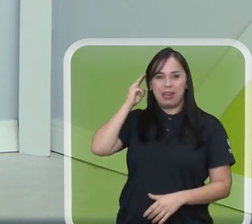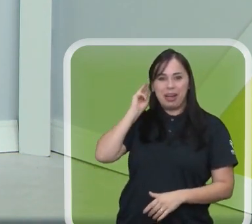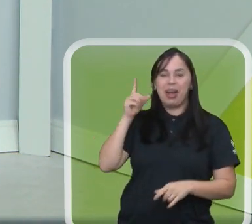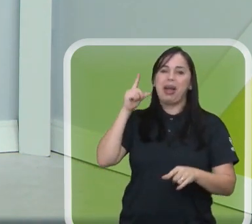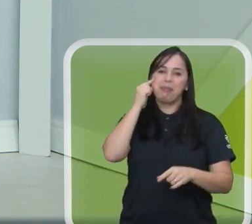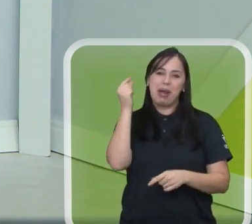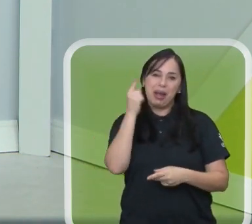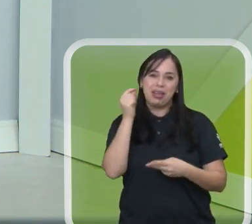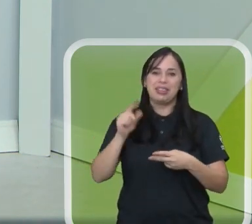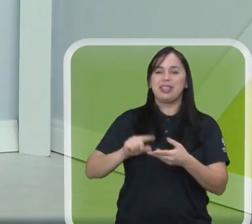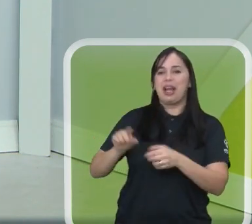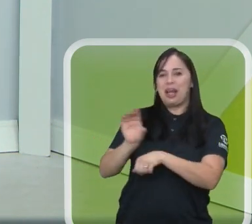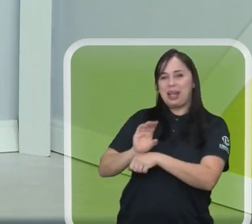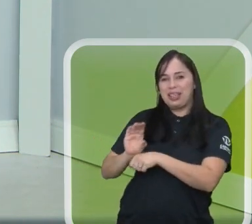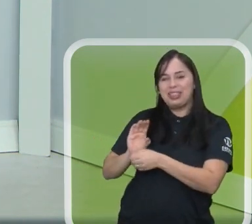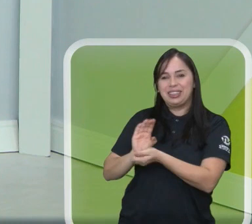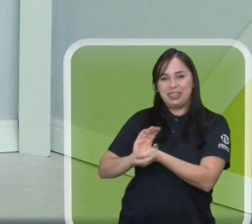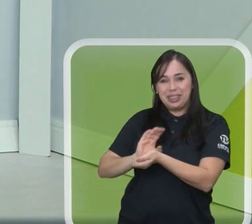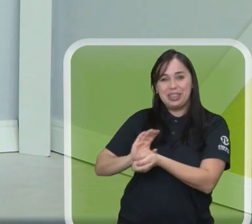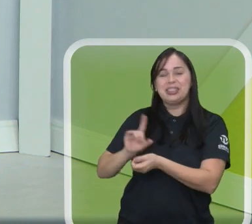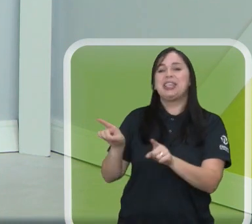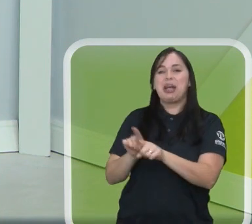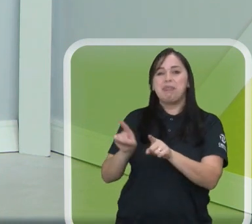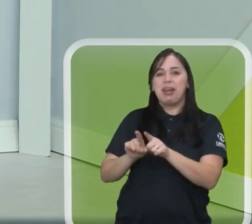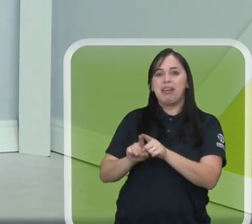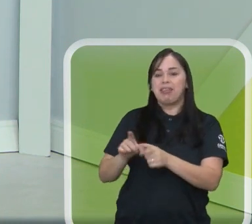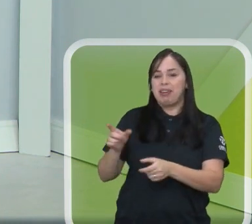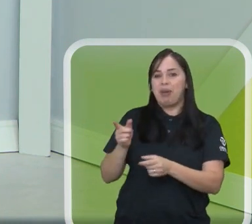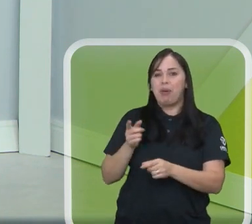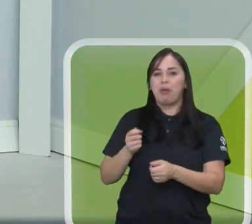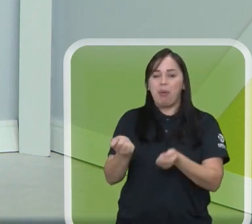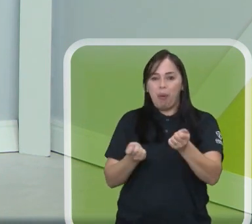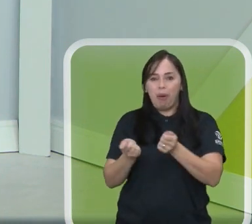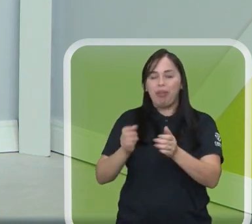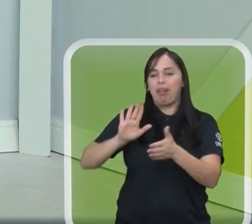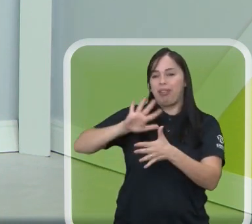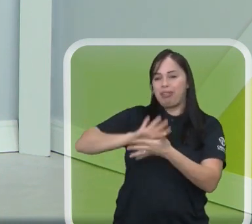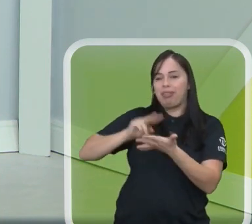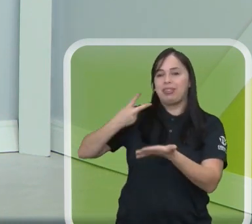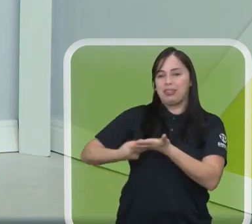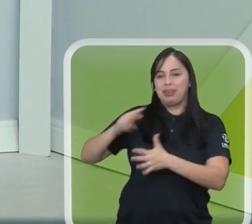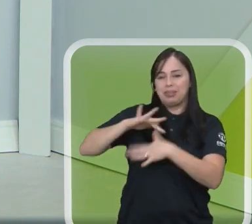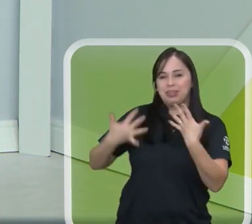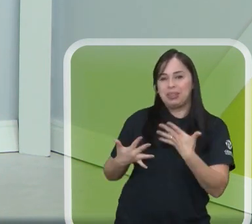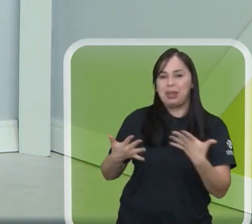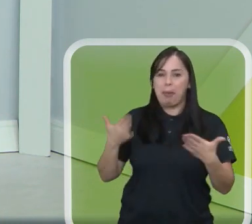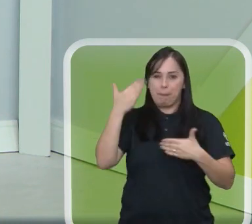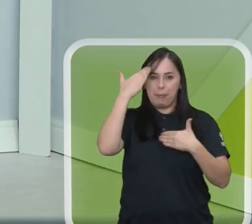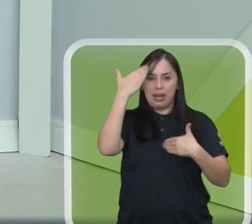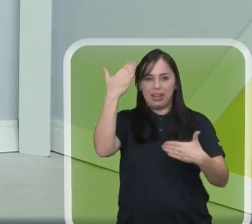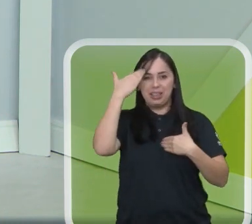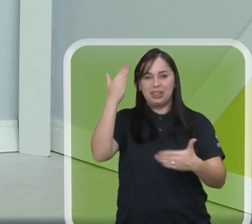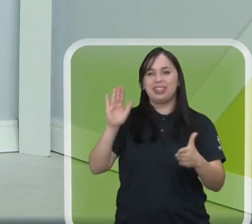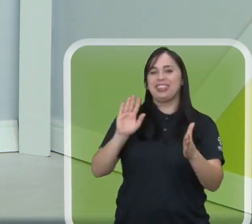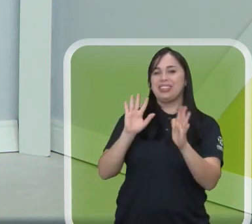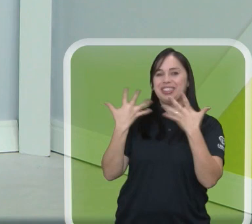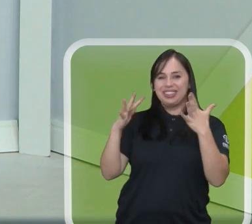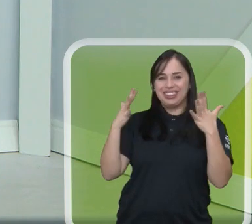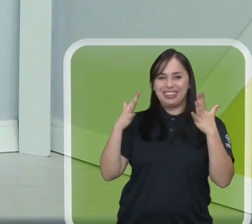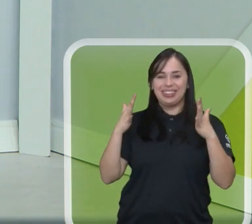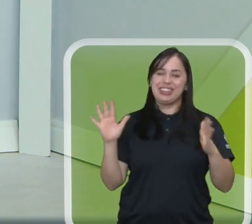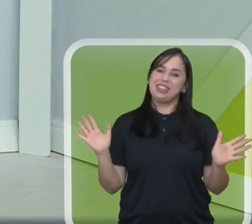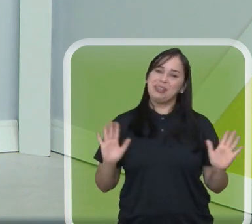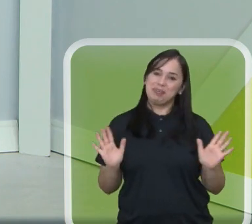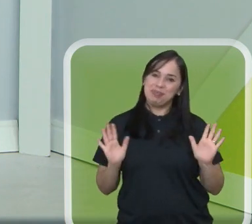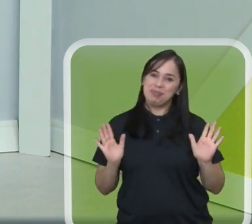para a Cris Teles, elas que comandam aí a parte de Libras, a tradução de Libras, tá certo? Obrigado, parabéns pelo trabalho e eu vou me